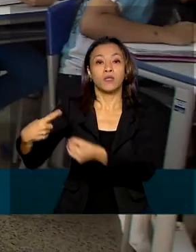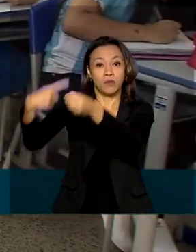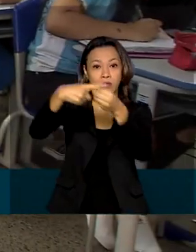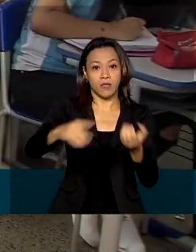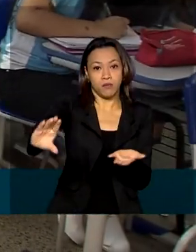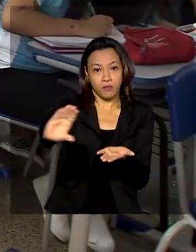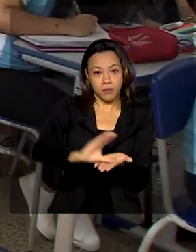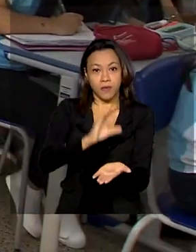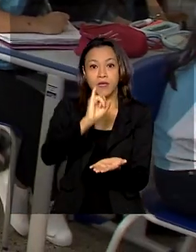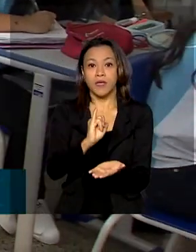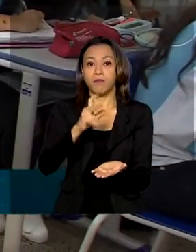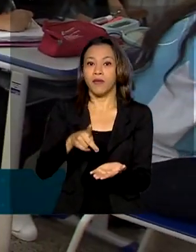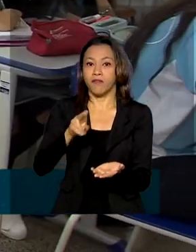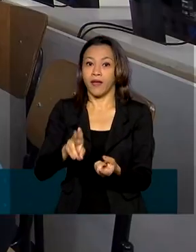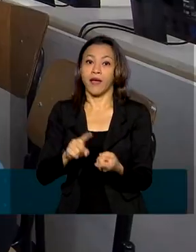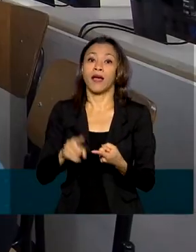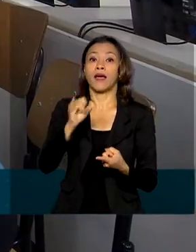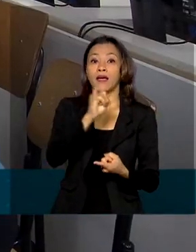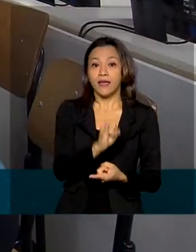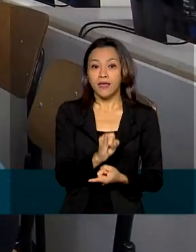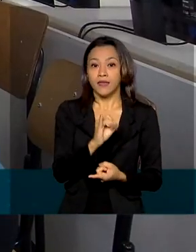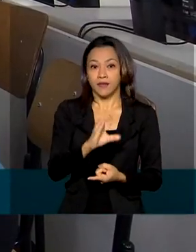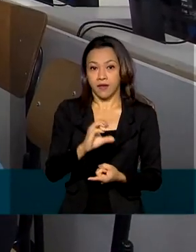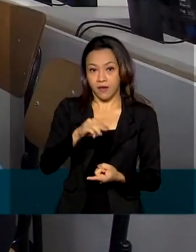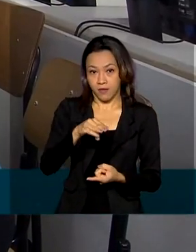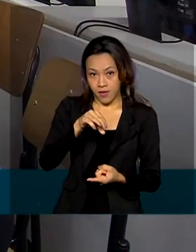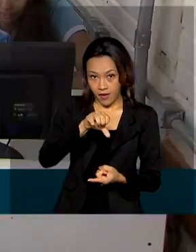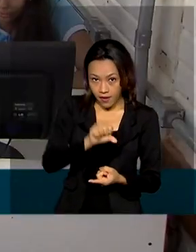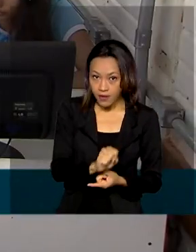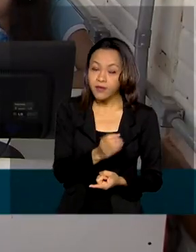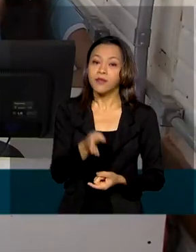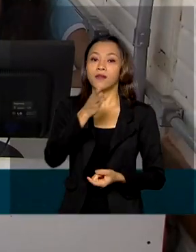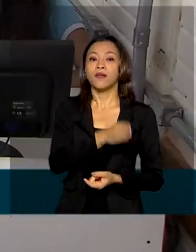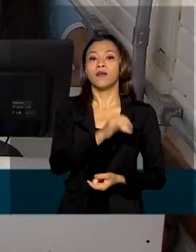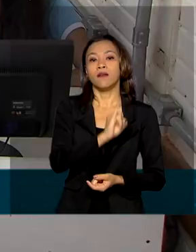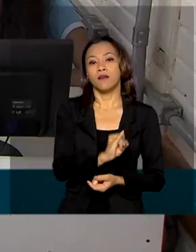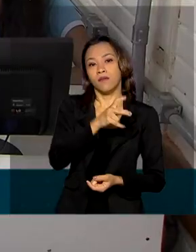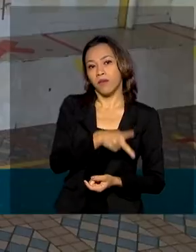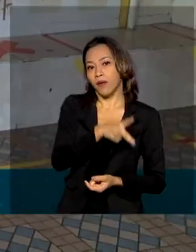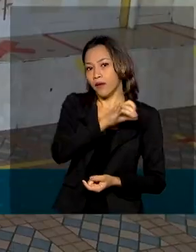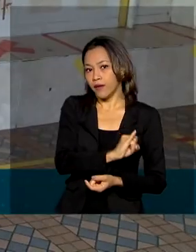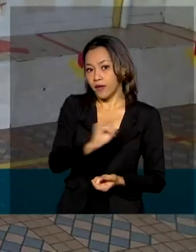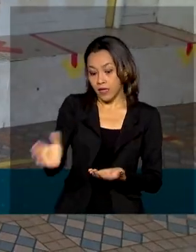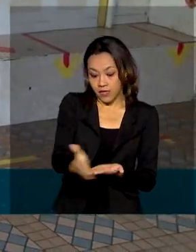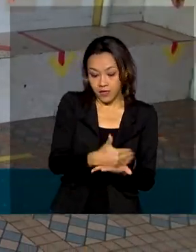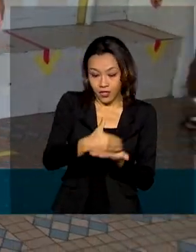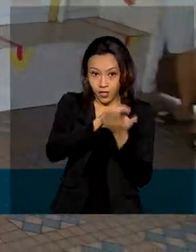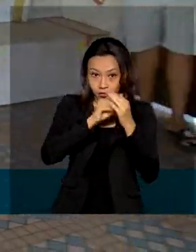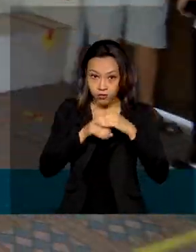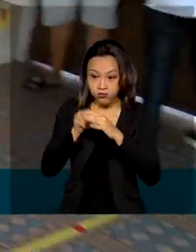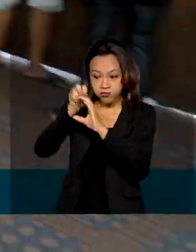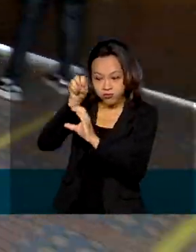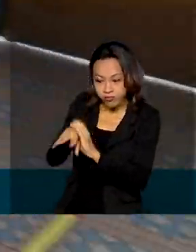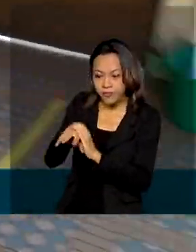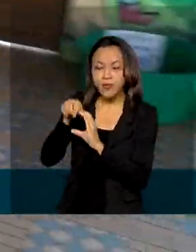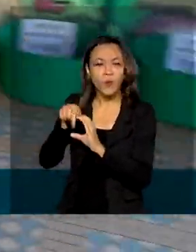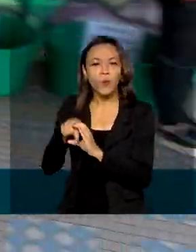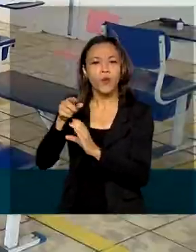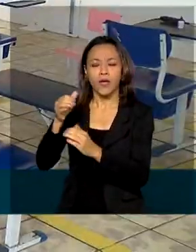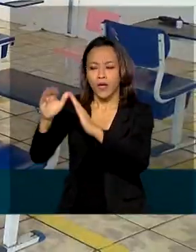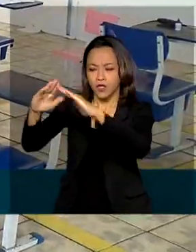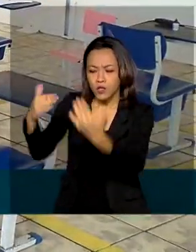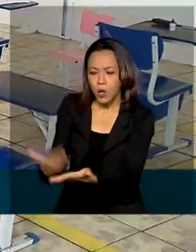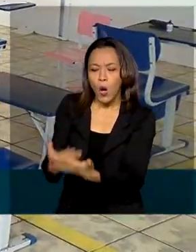como IPVA, ICMS e IPI. O Fundeb é a principal fonte de financiamento de creches, pré